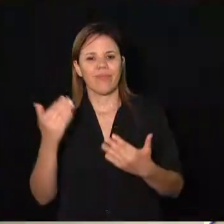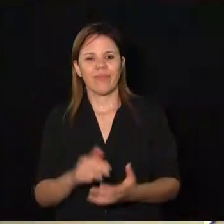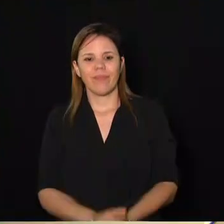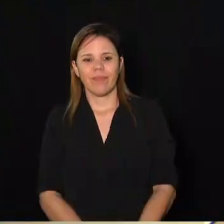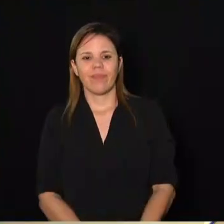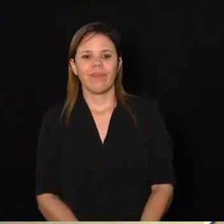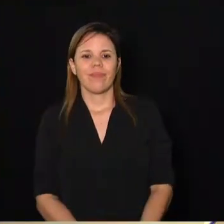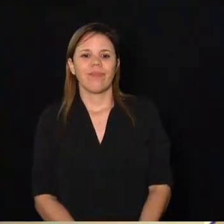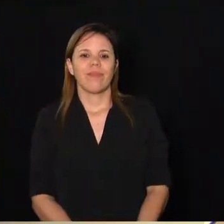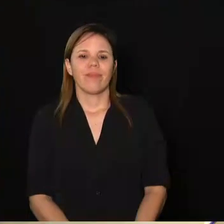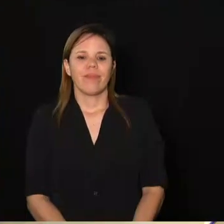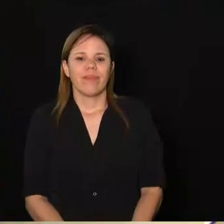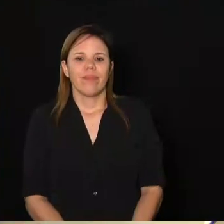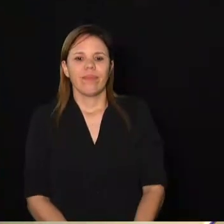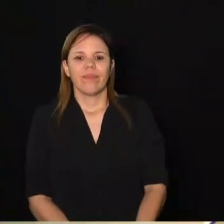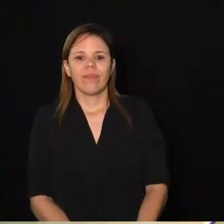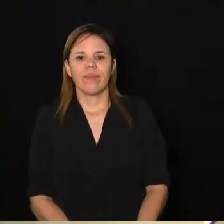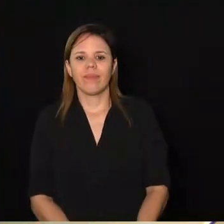obrigado